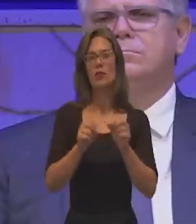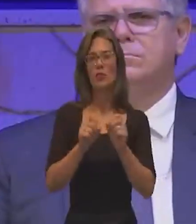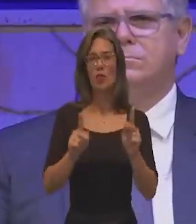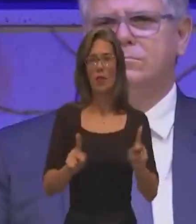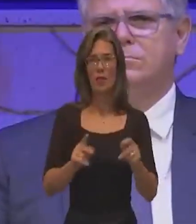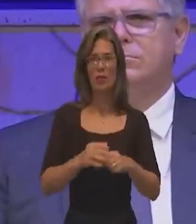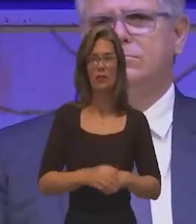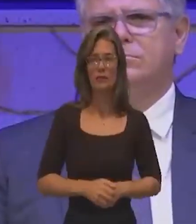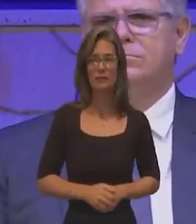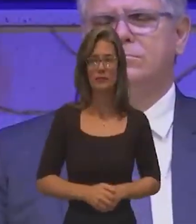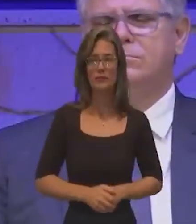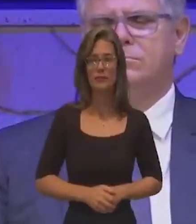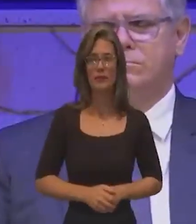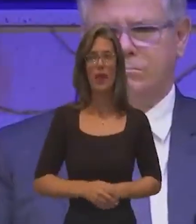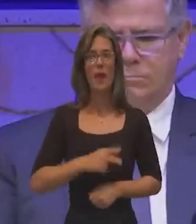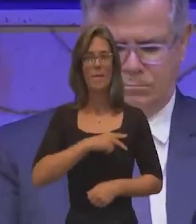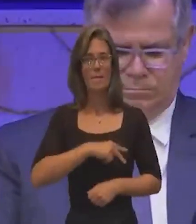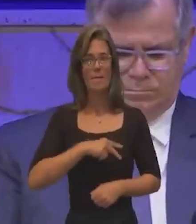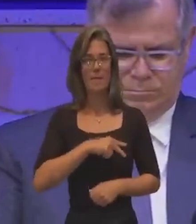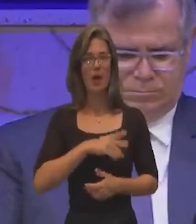no capítulo 5.